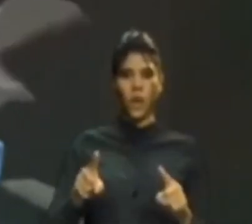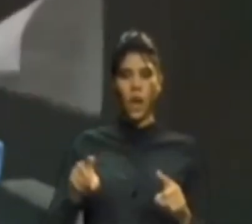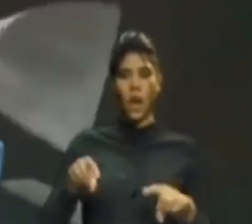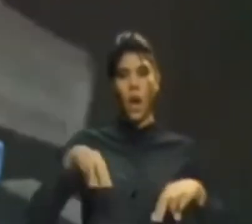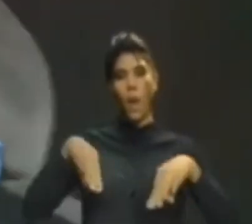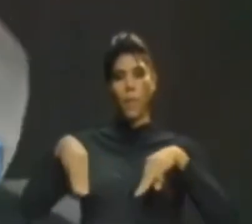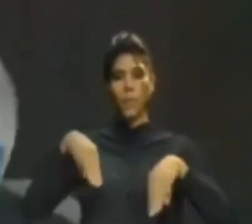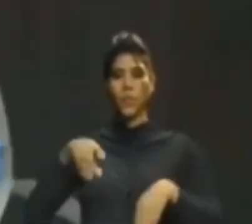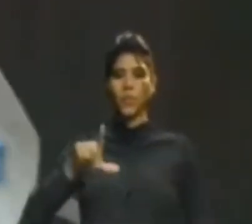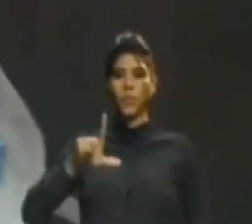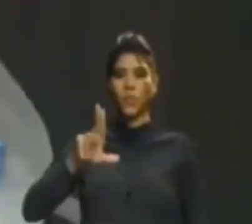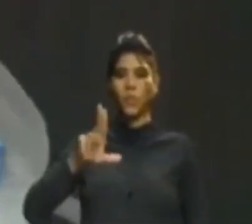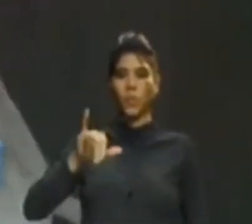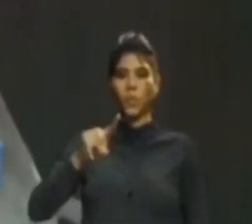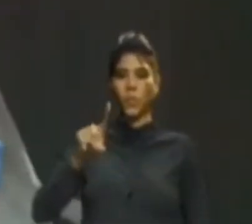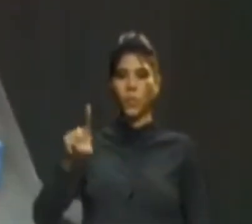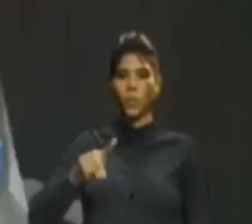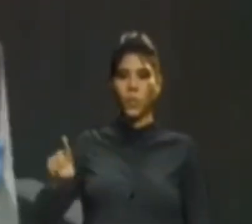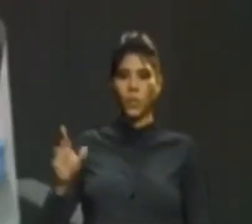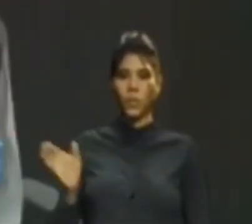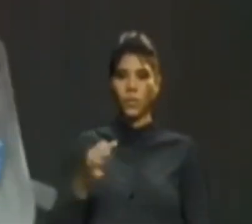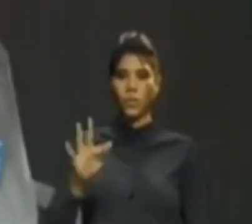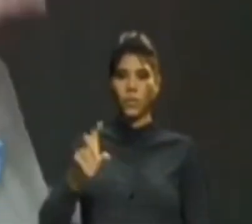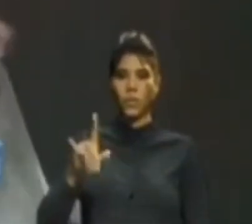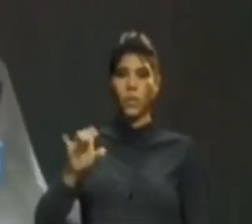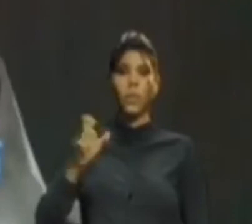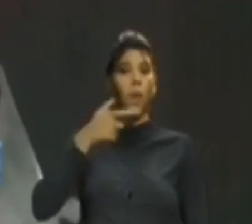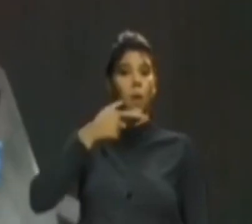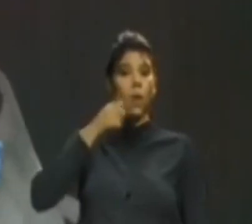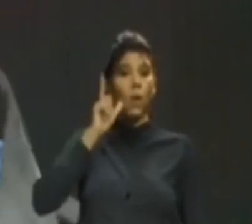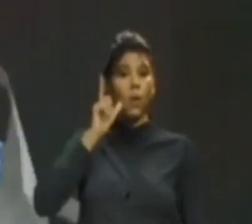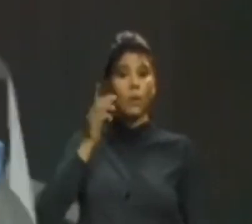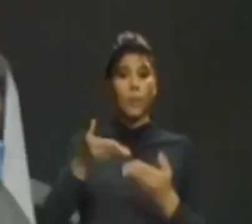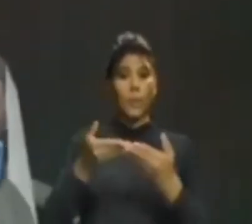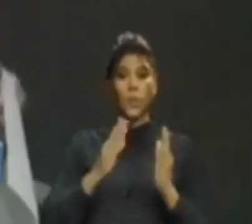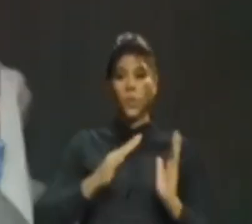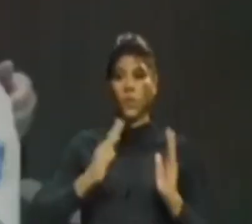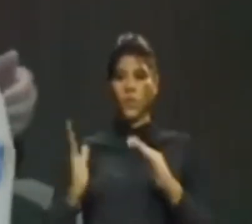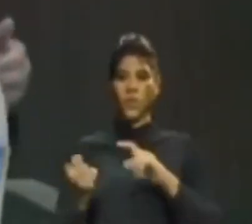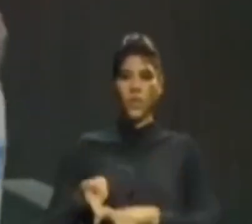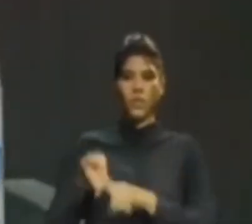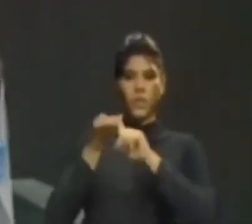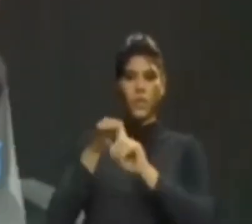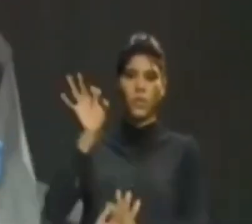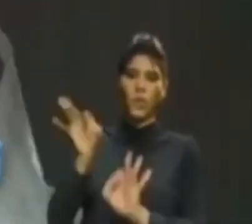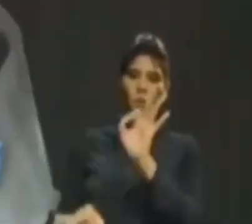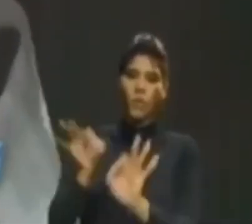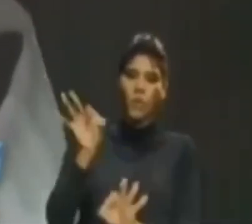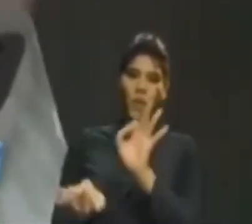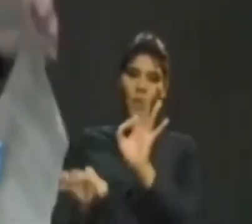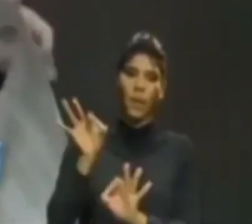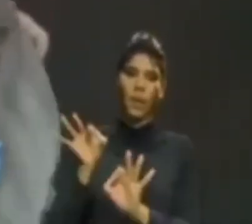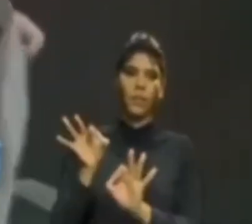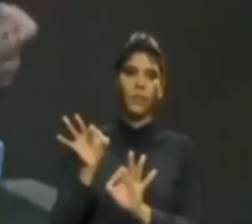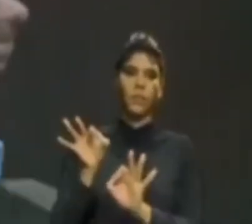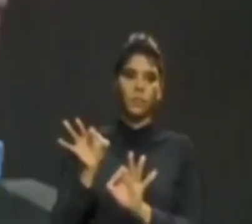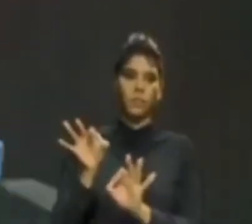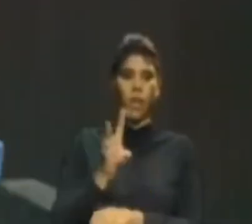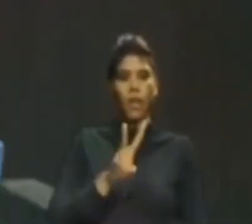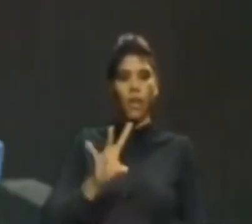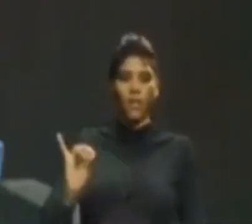Felipe Salomão ontem foi solicitado vistas foi suspenso portanto julgamento e essa querela ela